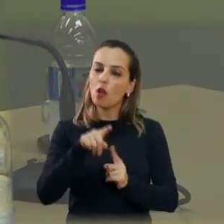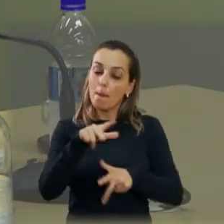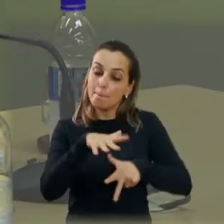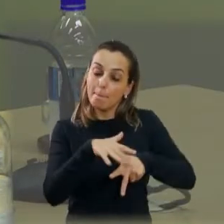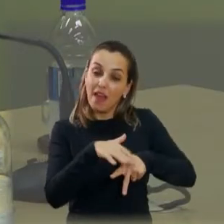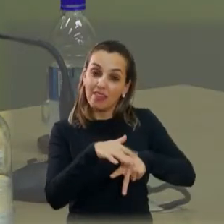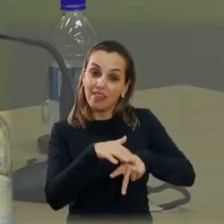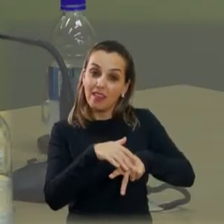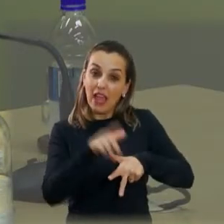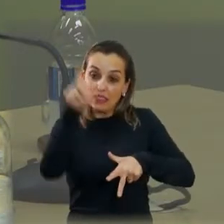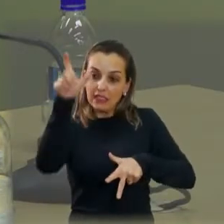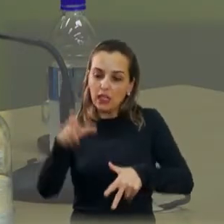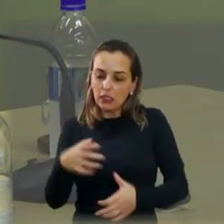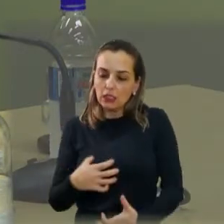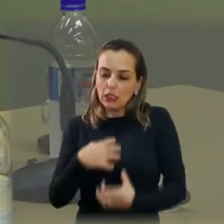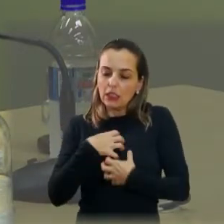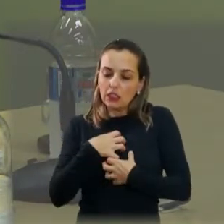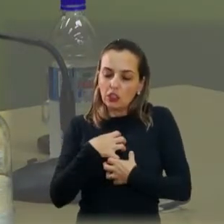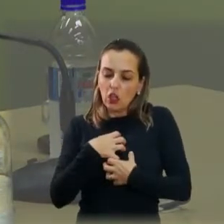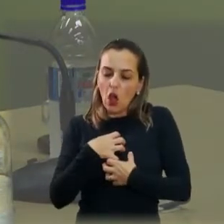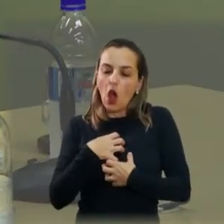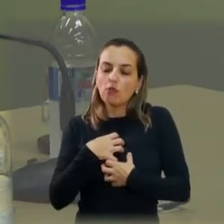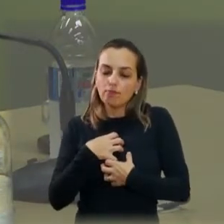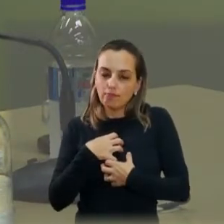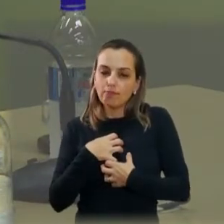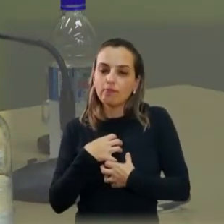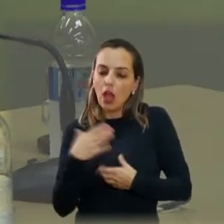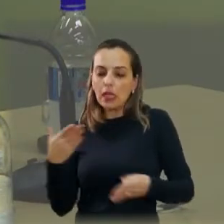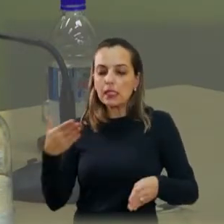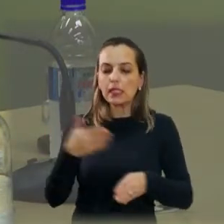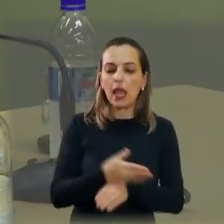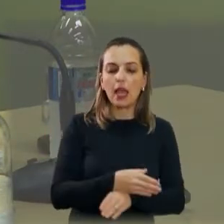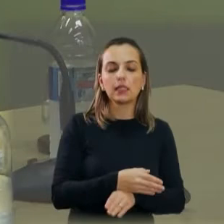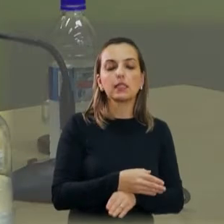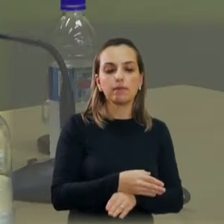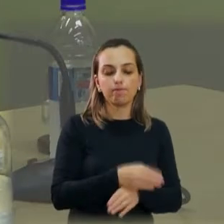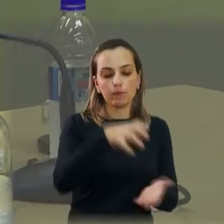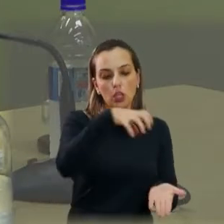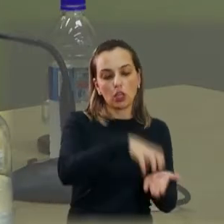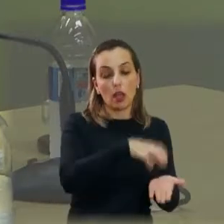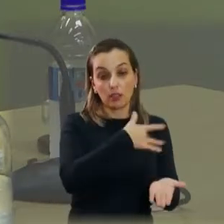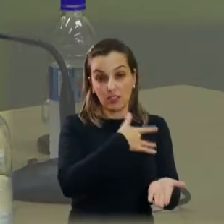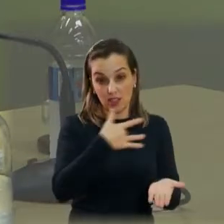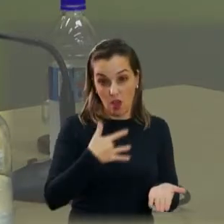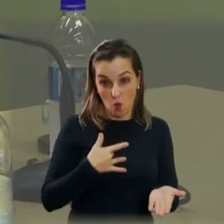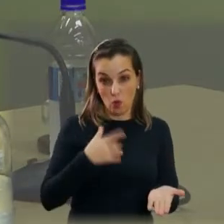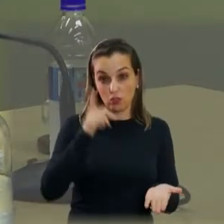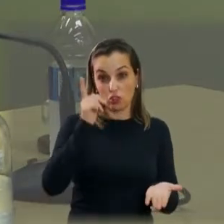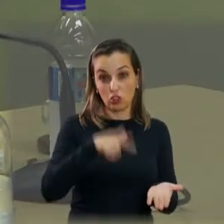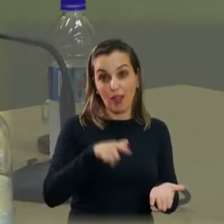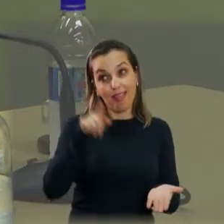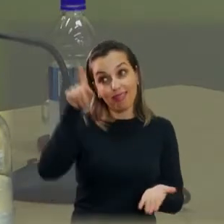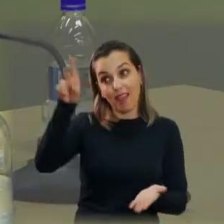que tem a sintomatologia mais leve procure as unidades básicas, reservando o espaço da UPA da Vila